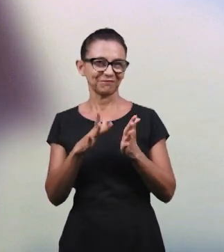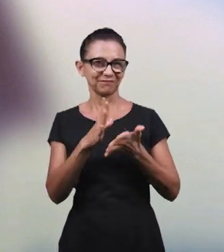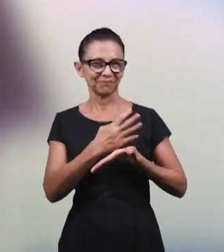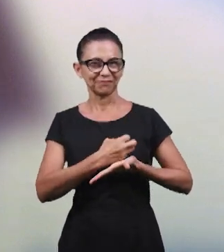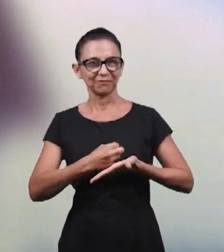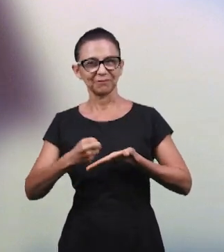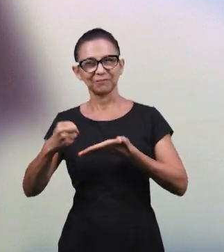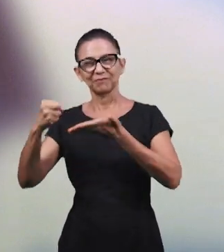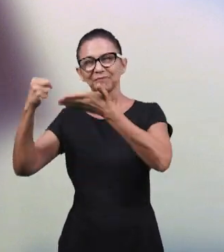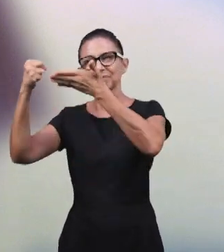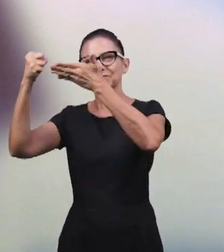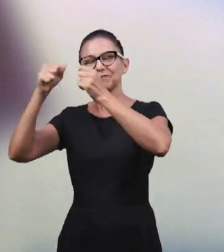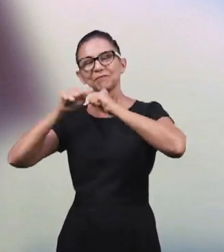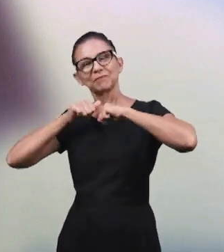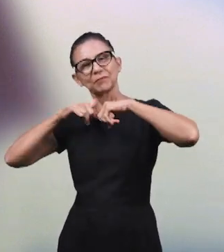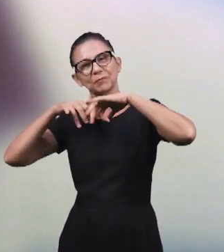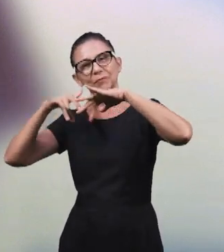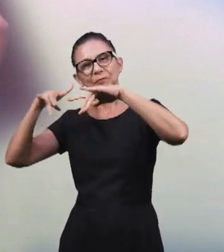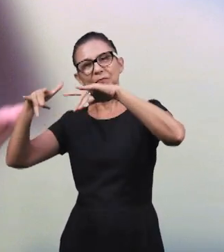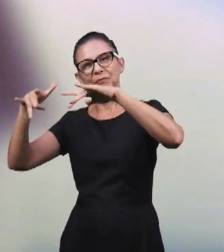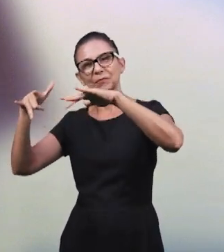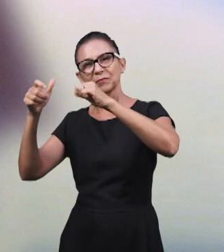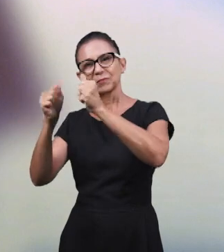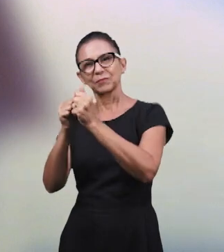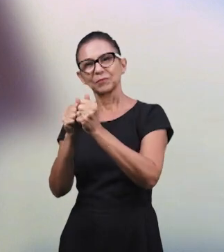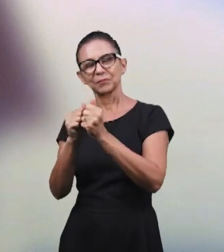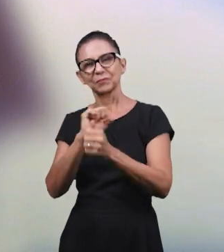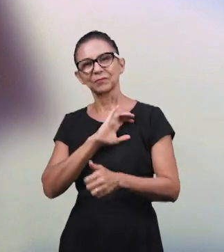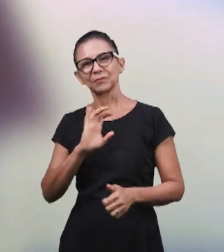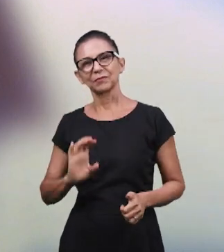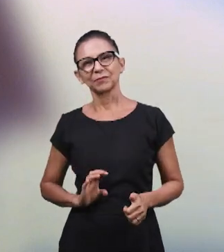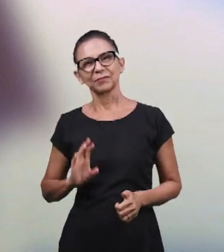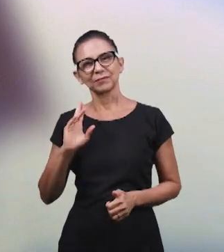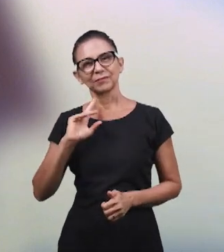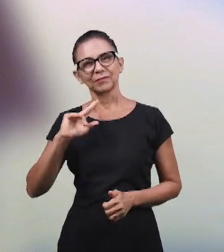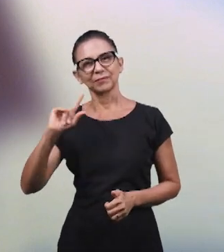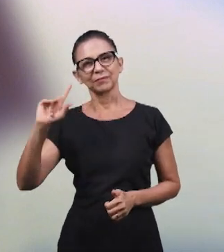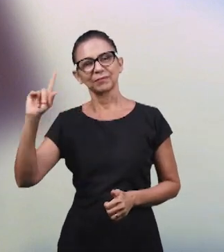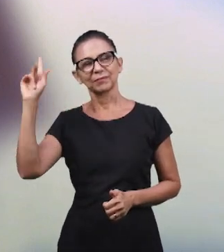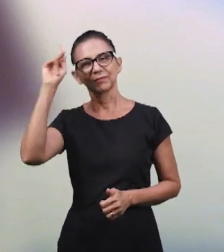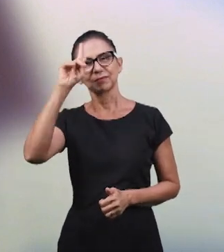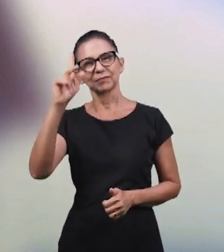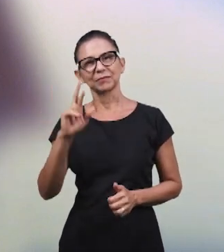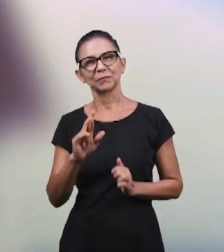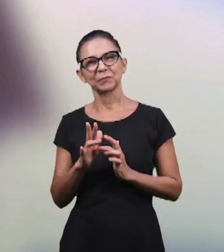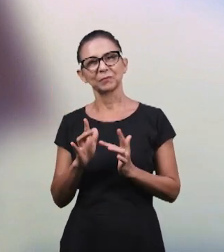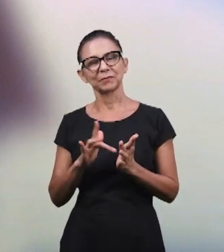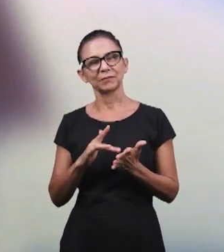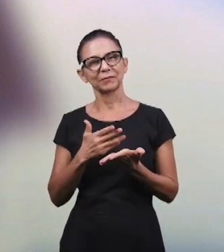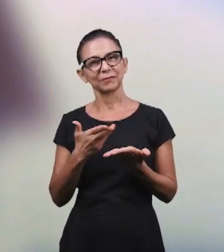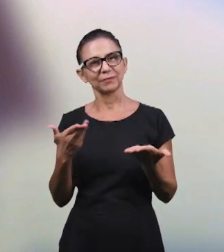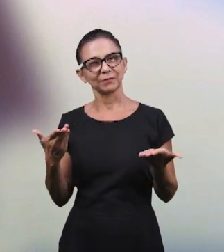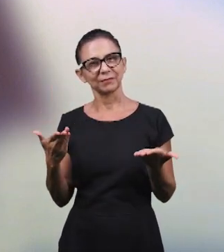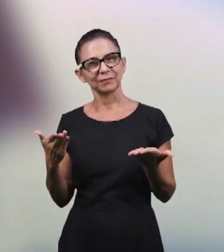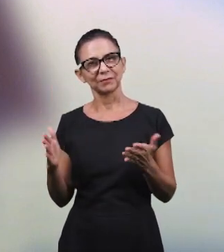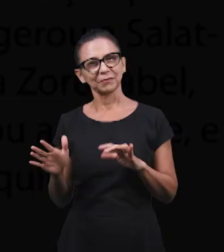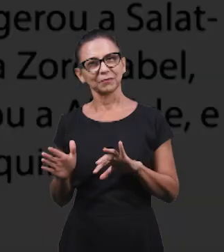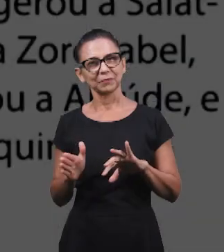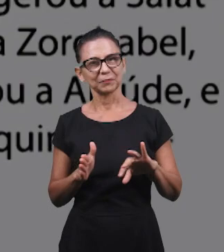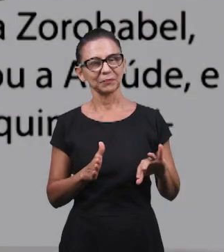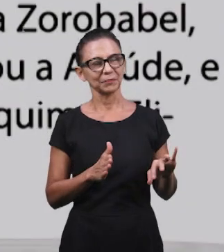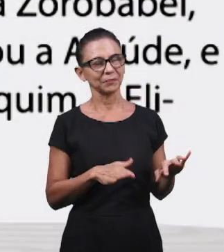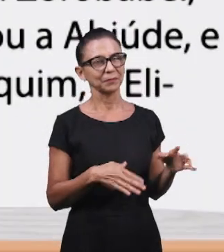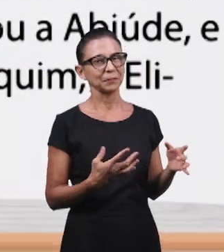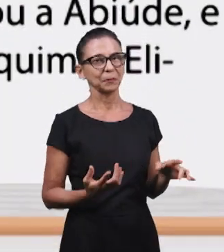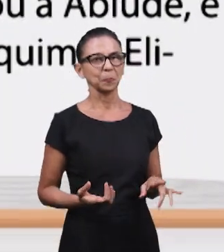Maranatha, le jour quand Jésus viendra nous chercher. Et nous monterons pour habiter avec Christ éternellement. À tous, la